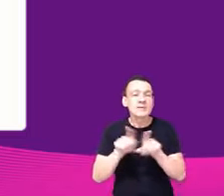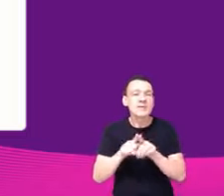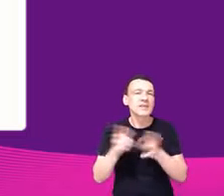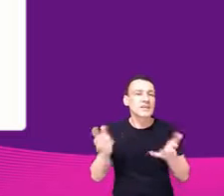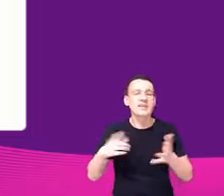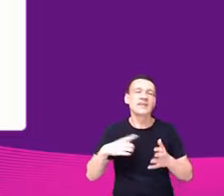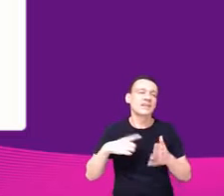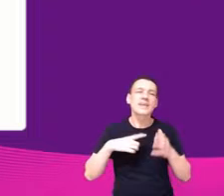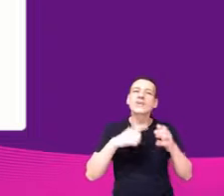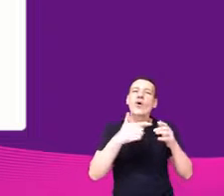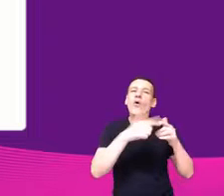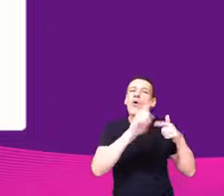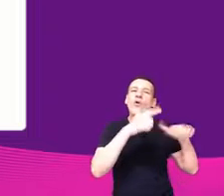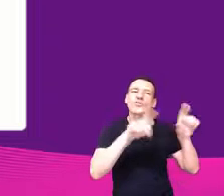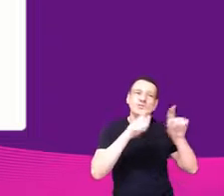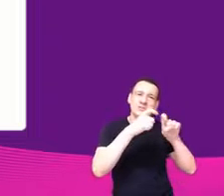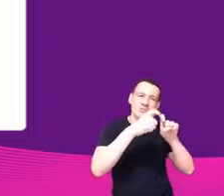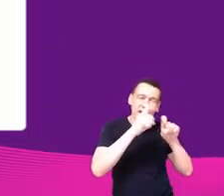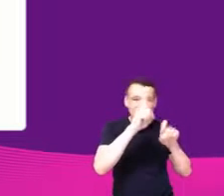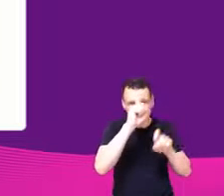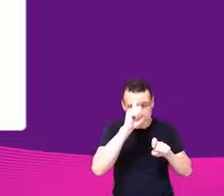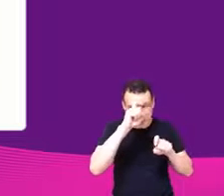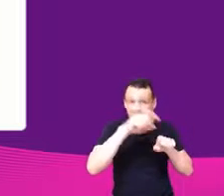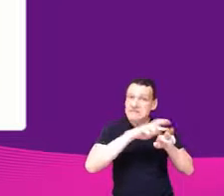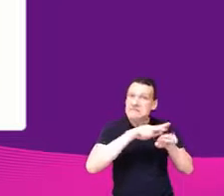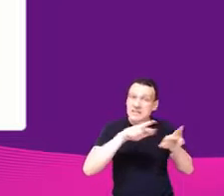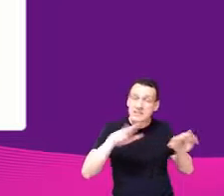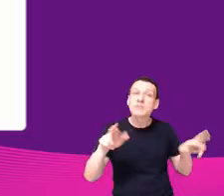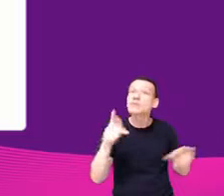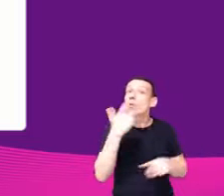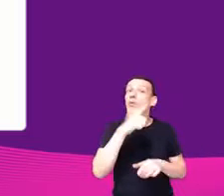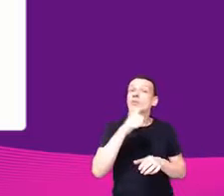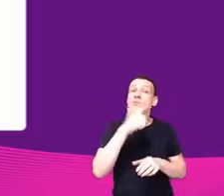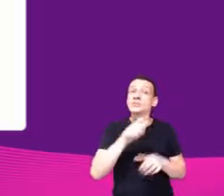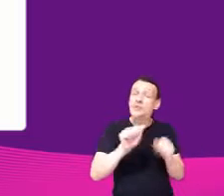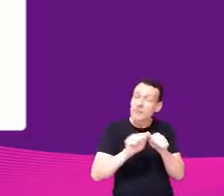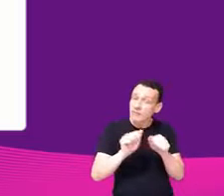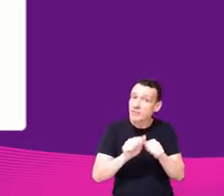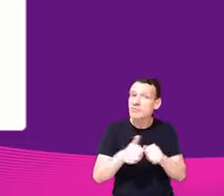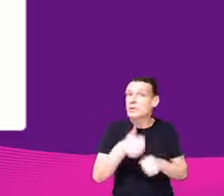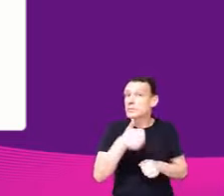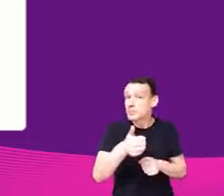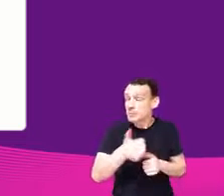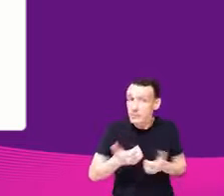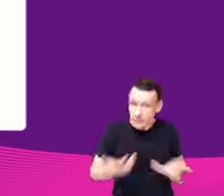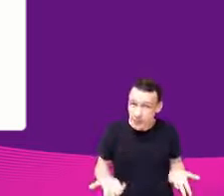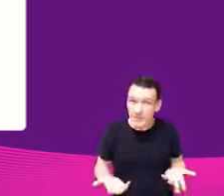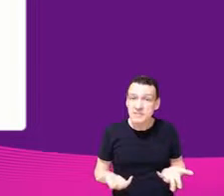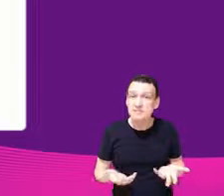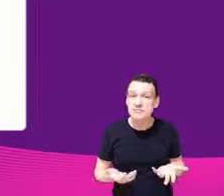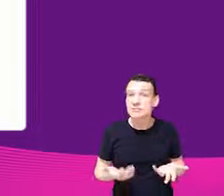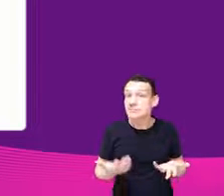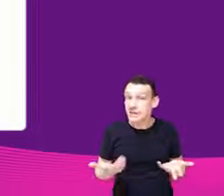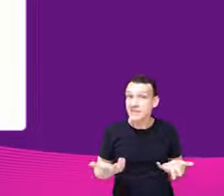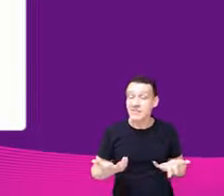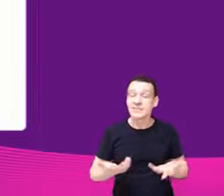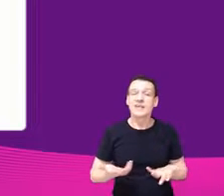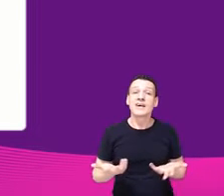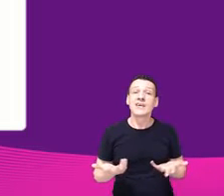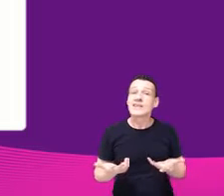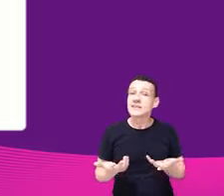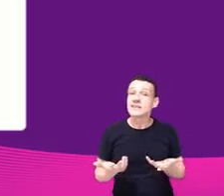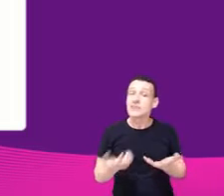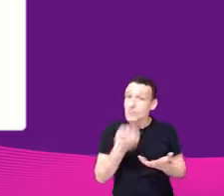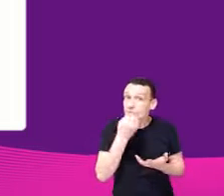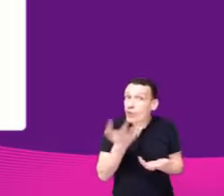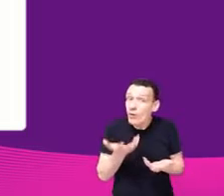que consegue, né, realmente, né, tirar ou, né, ser uma opção de